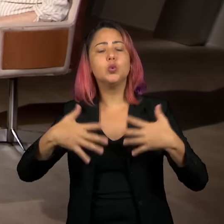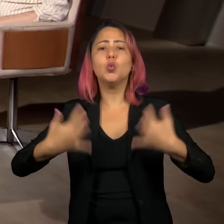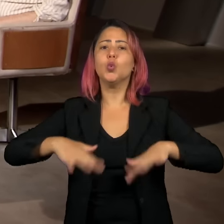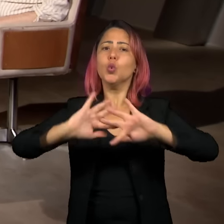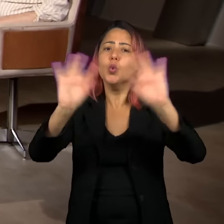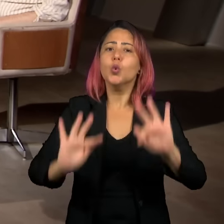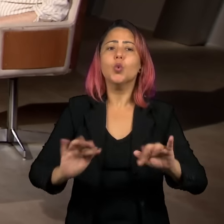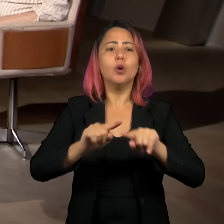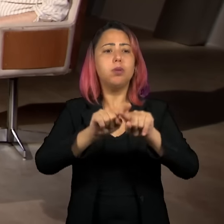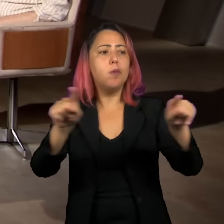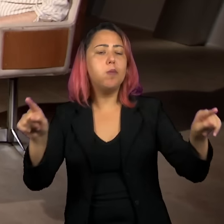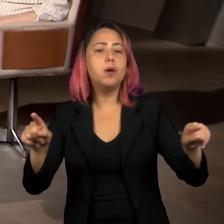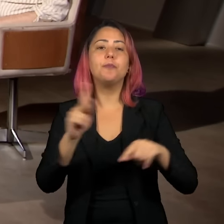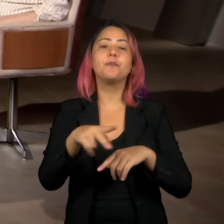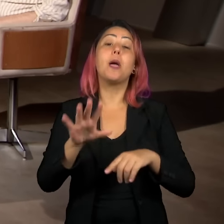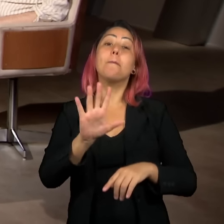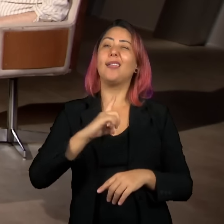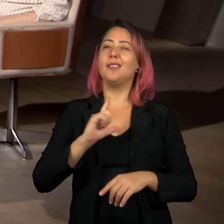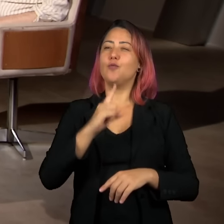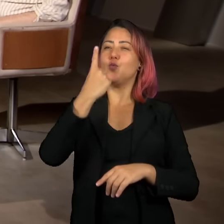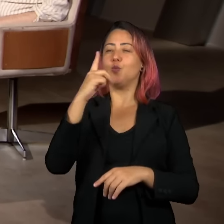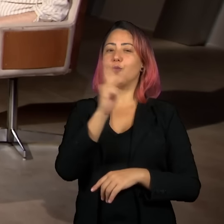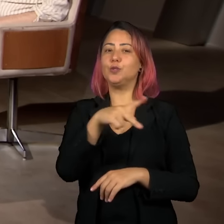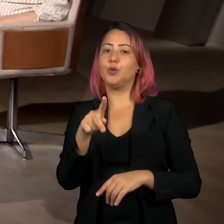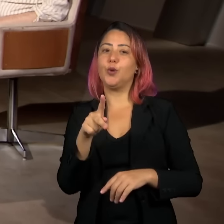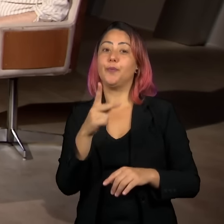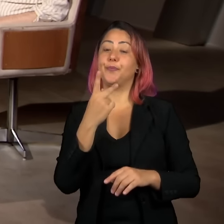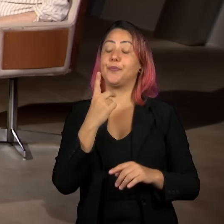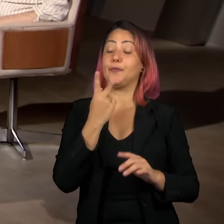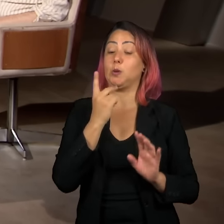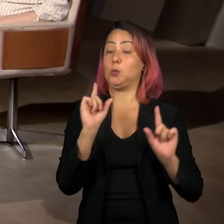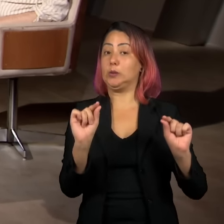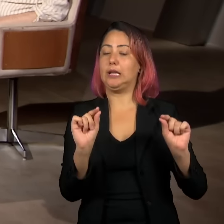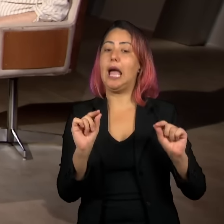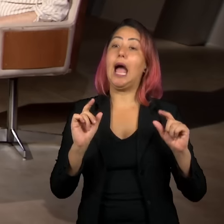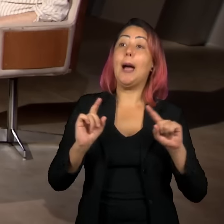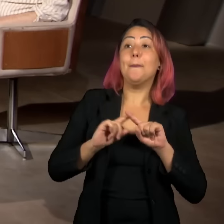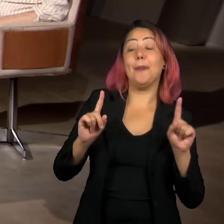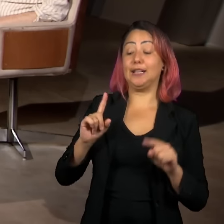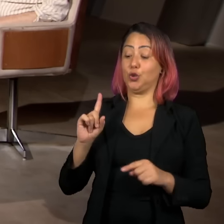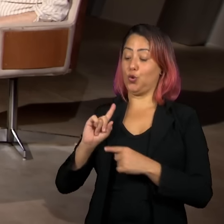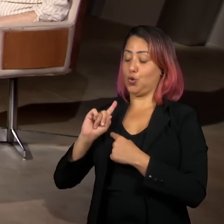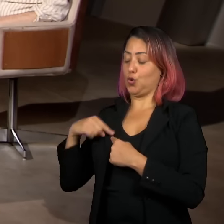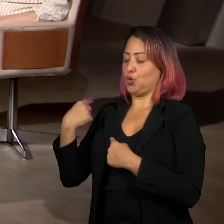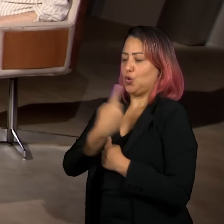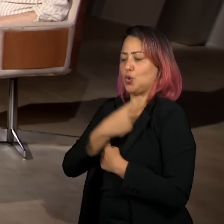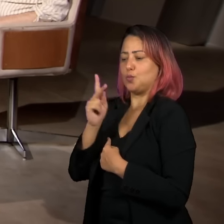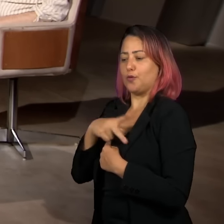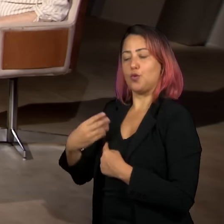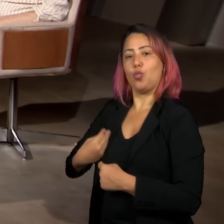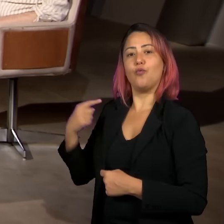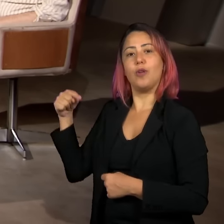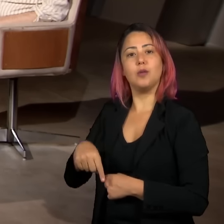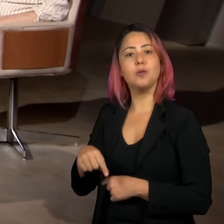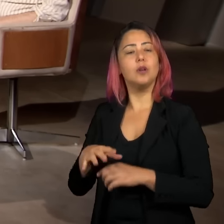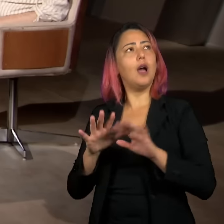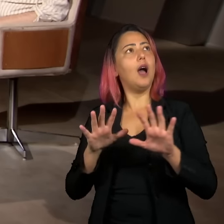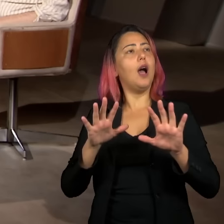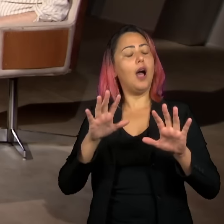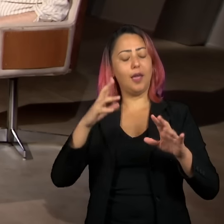estão aqui né Alguém falou é mas os nossos professores não estão aqui e eu fiquei realmente pensando nisso né